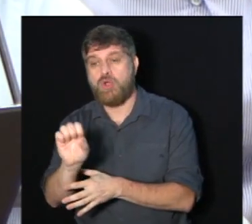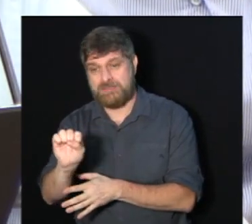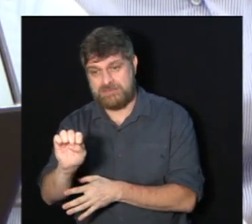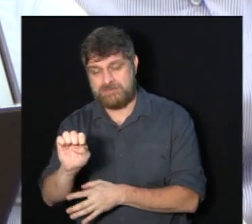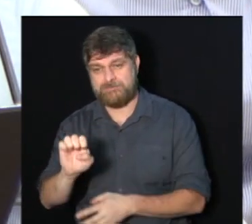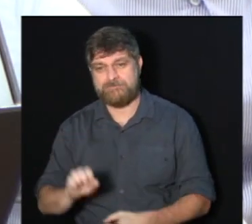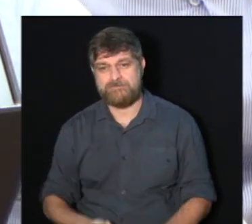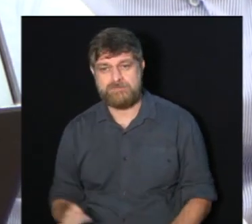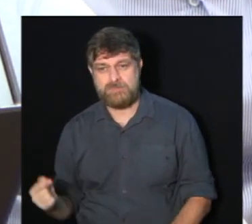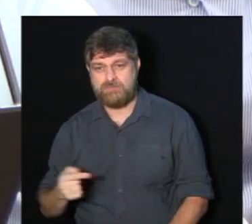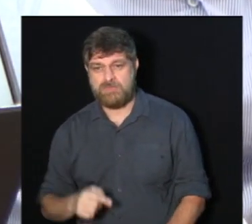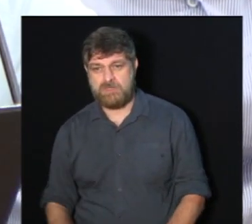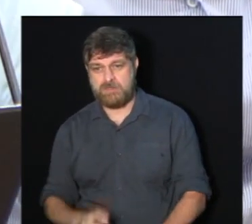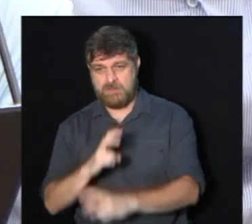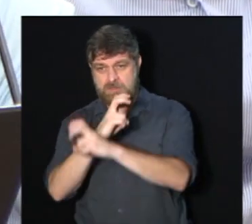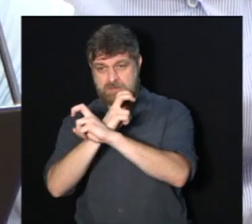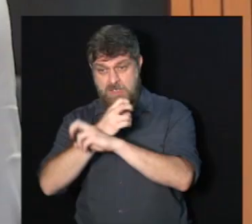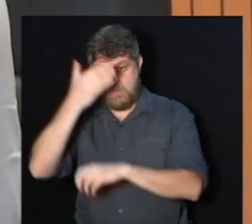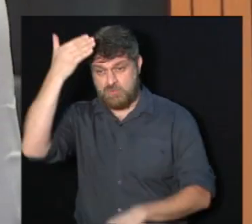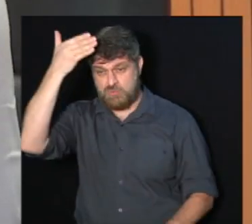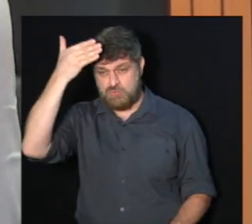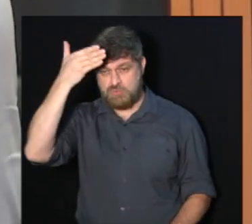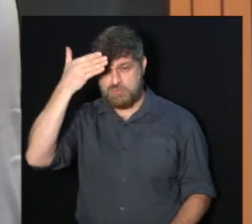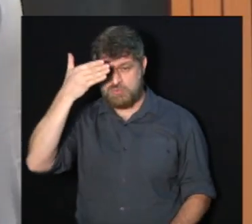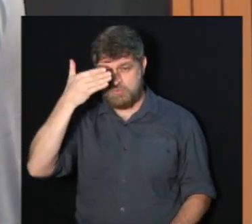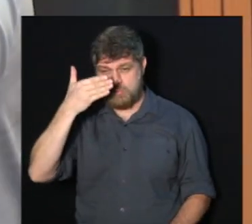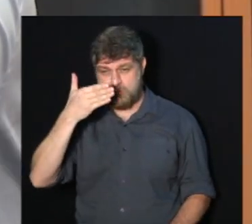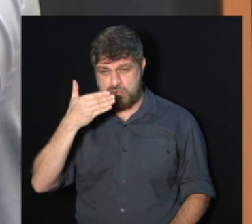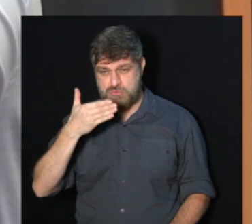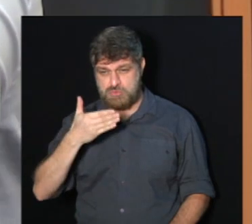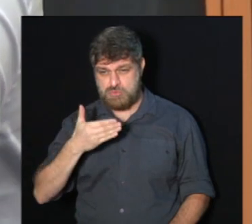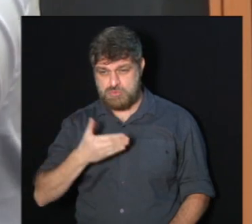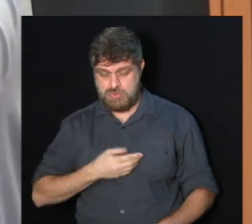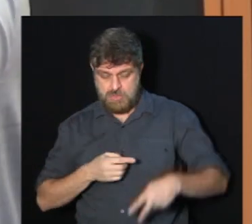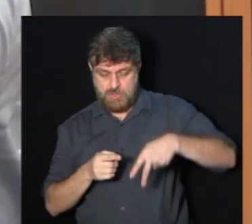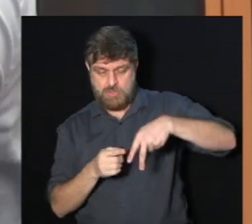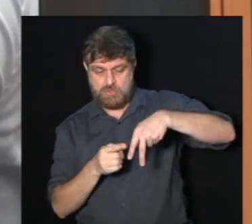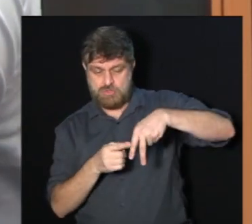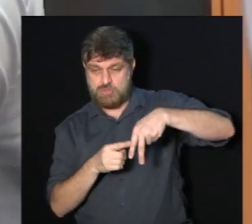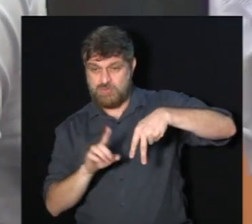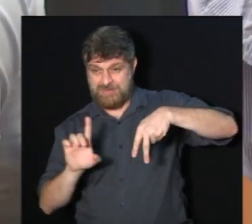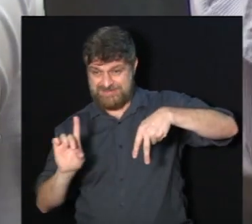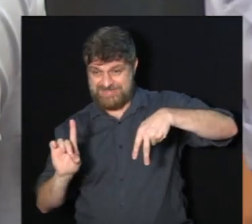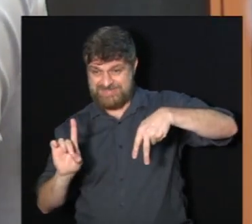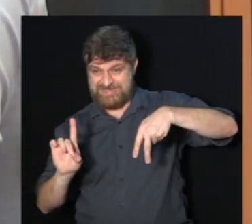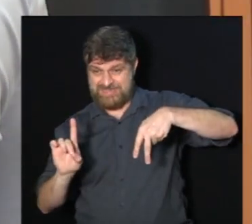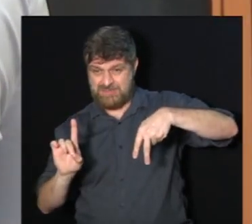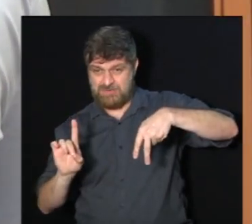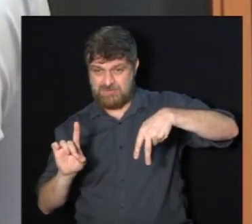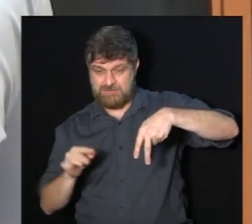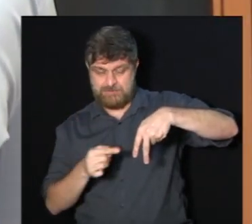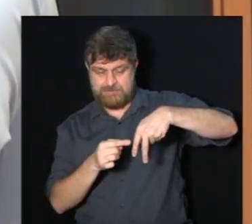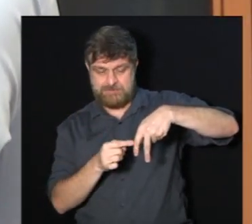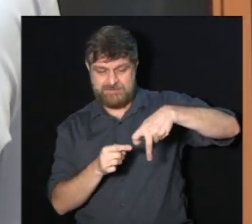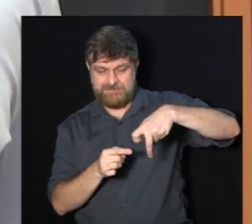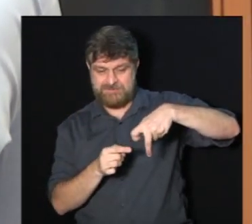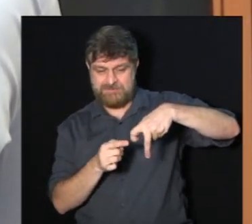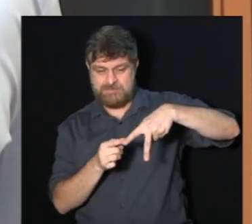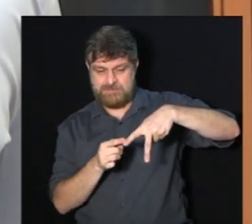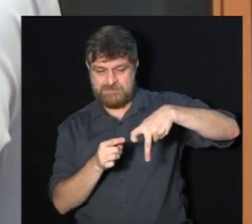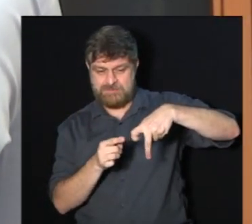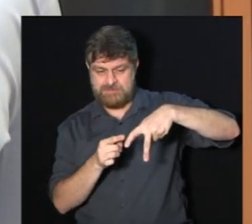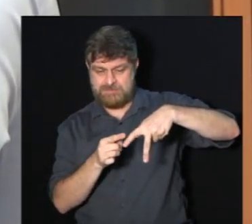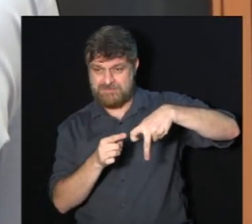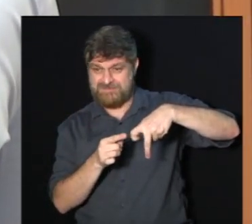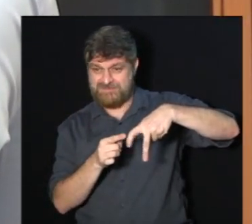Bom, essa é uma radiografia típica de uma artrose. Do lado direito, aqui do meu lado direito, você vê um